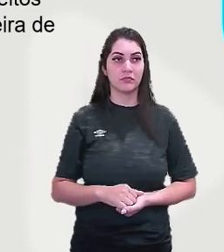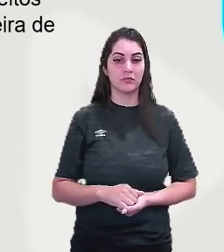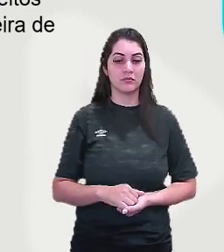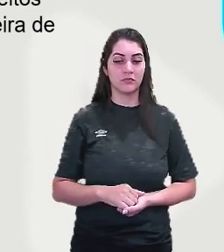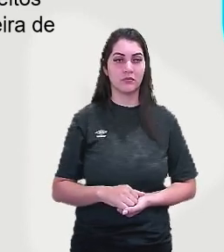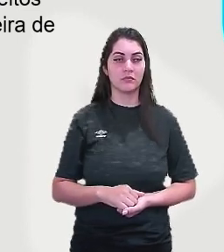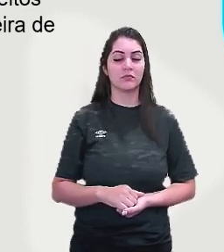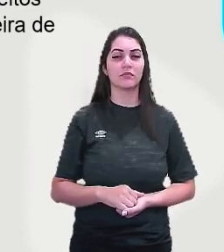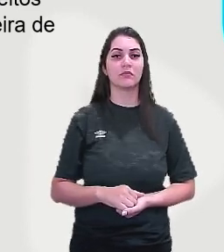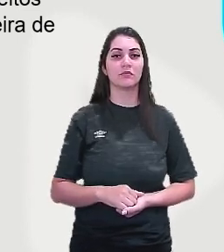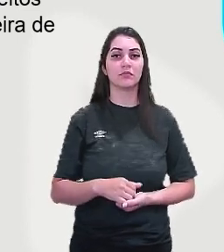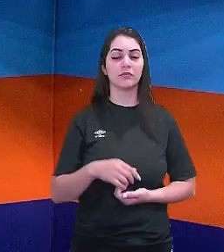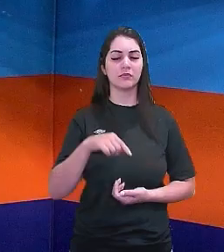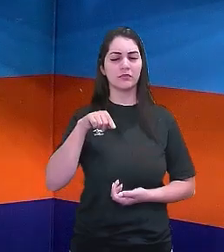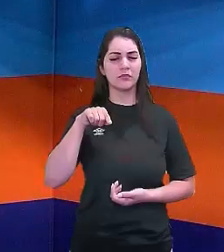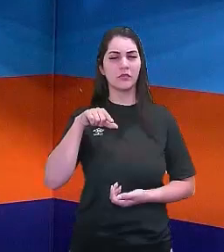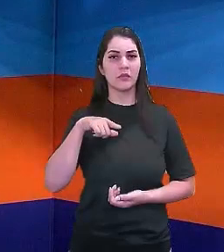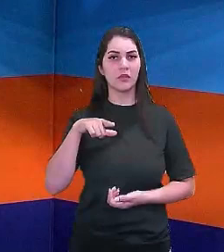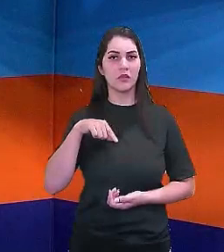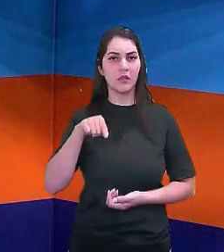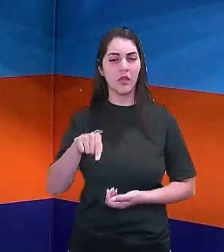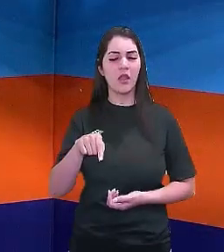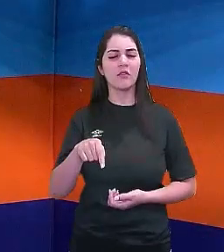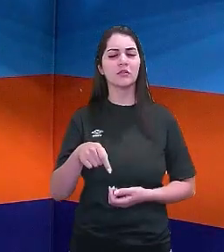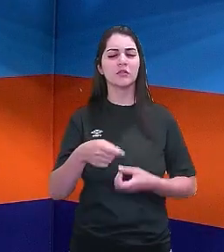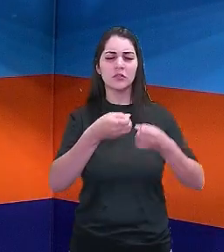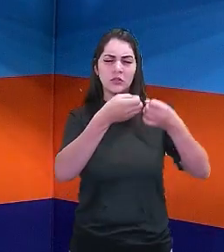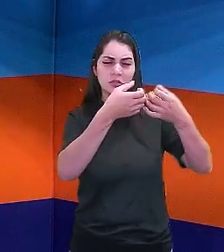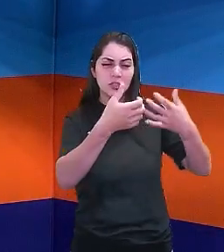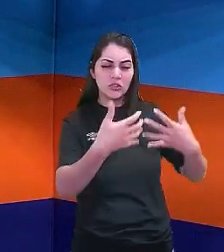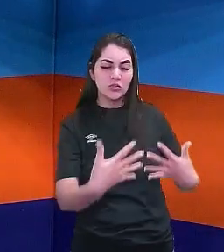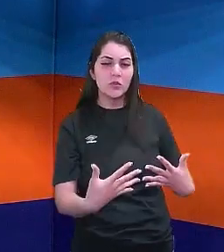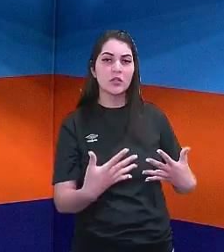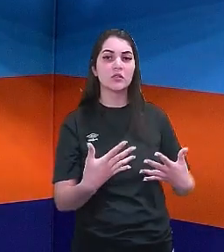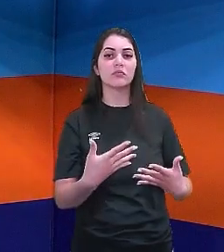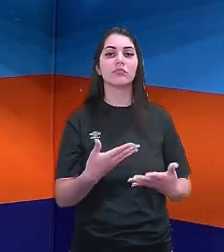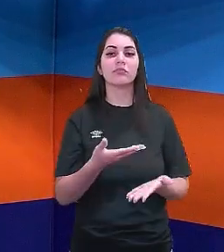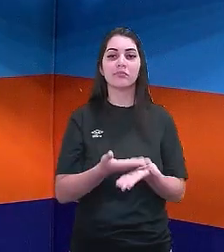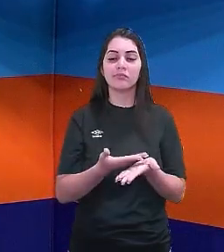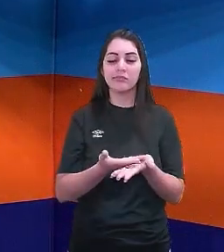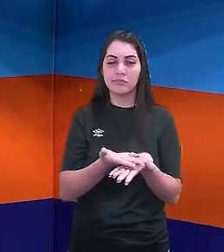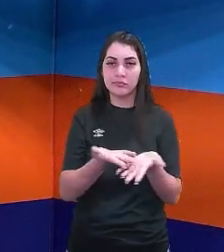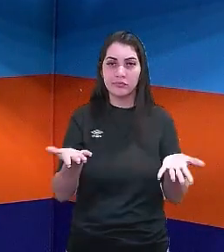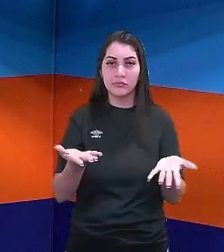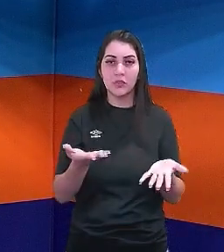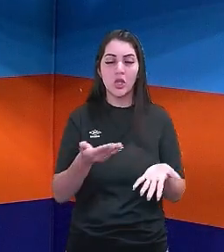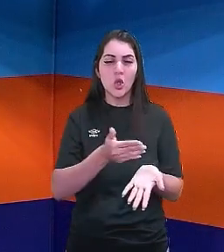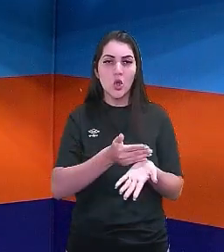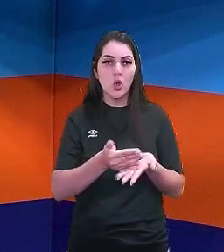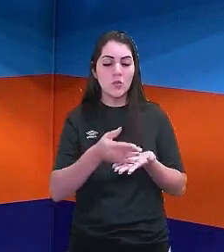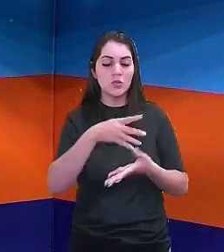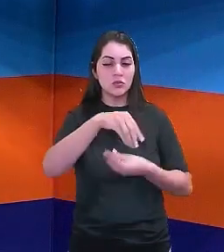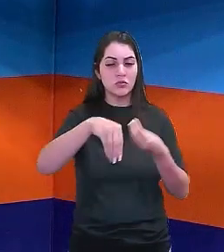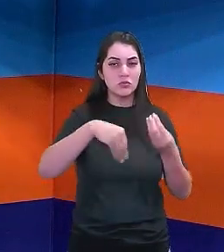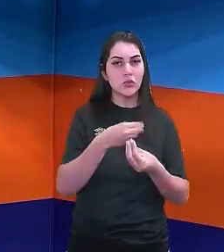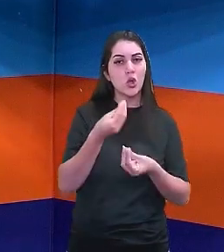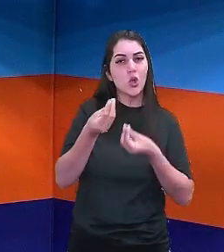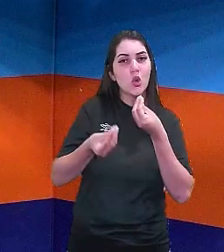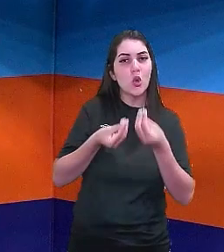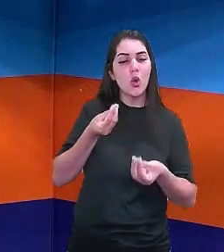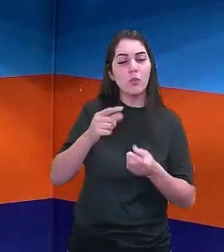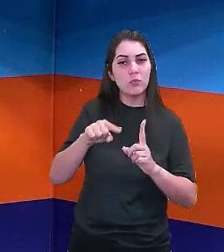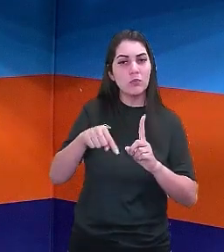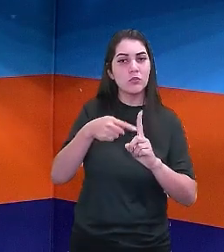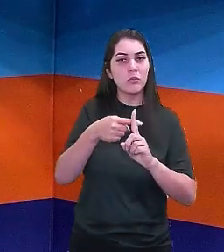Foi nessa linha, que vocês acabaram de seguir, que eu acabei de falar para vocês, que começou a ver a miscigenação como uma forma positiva para o